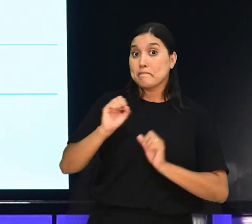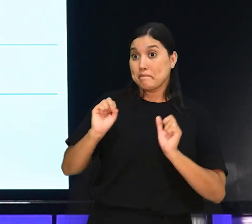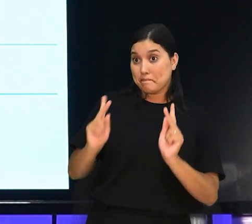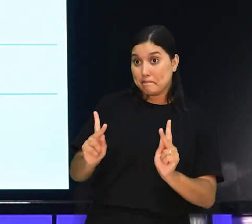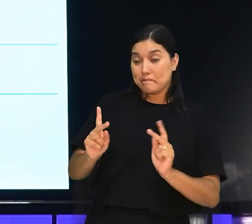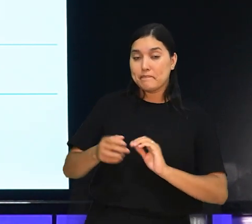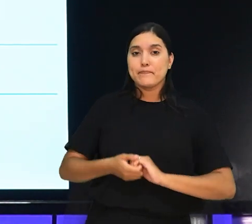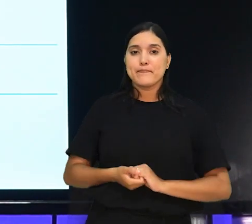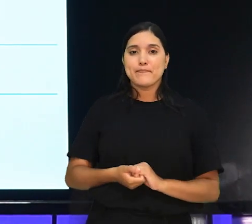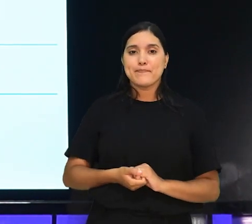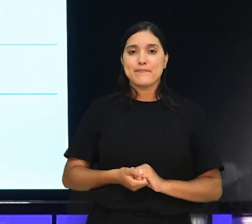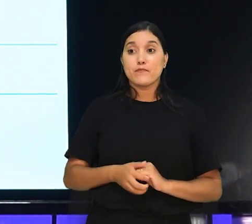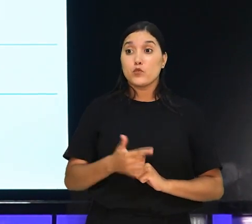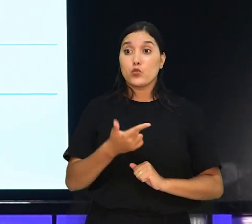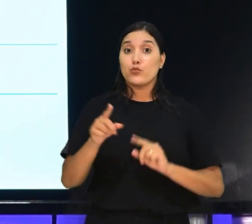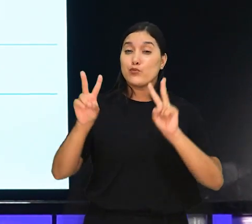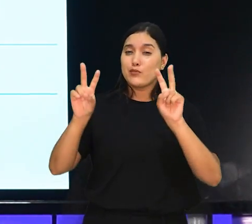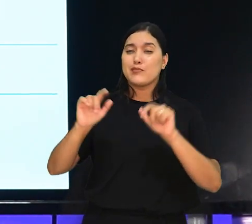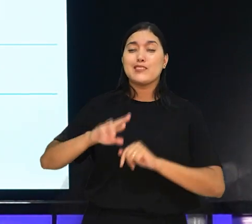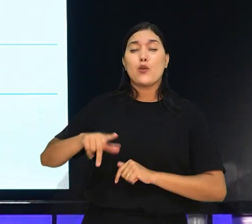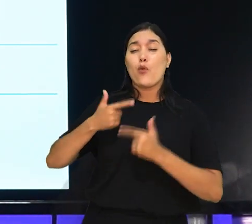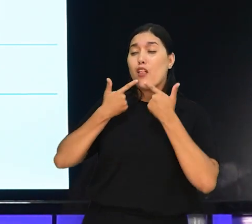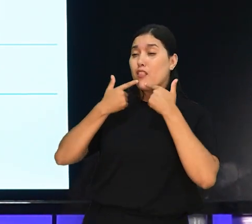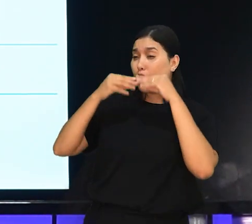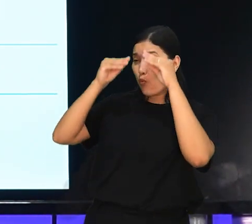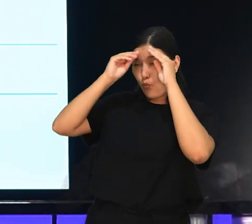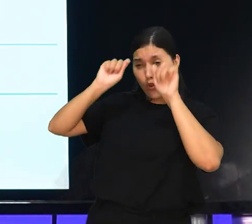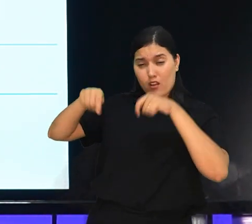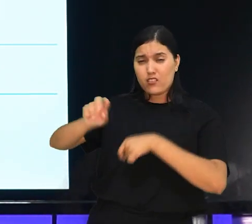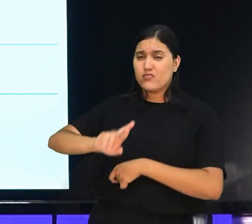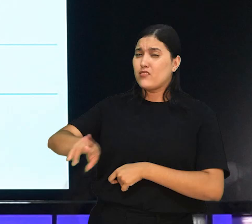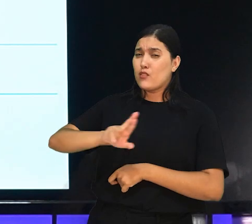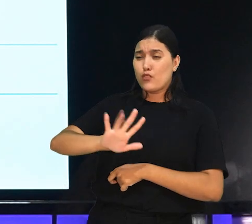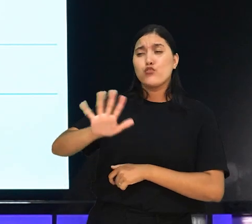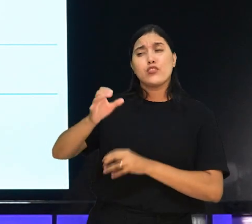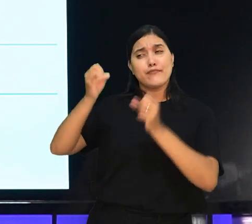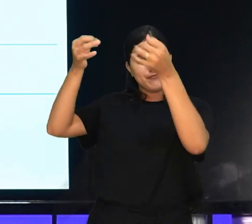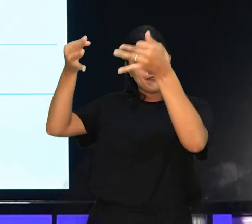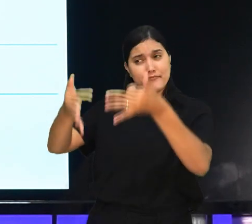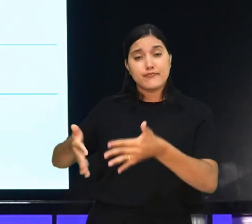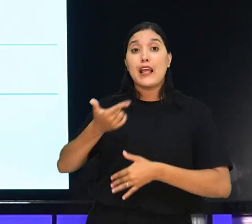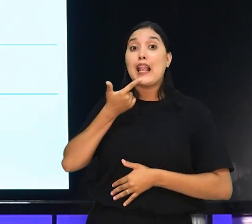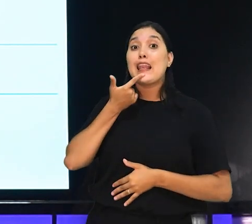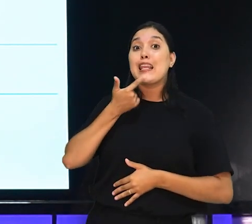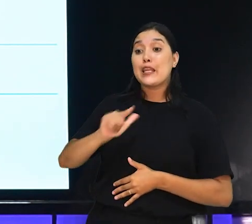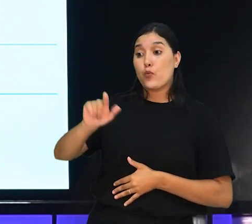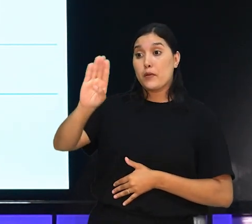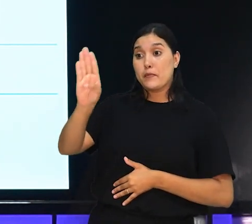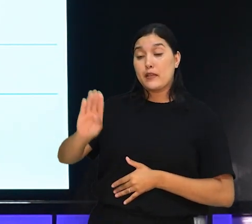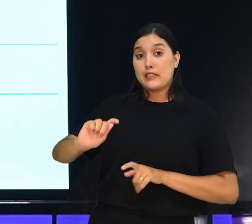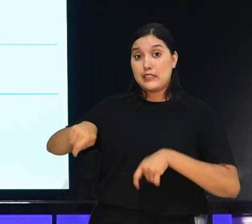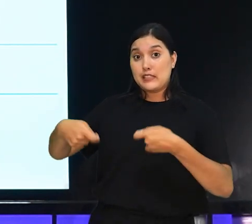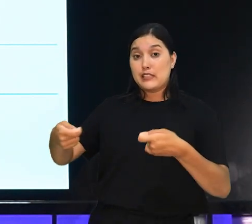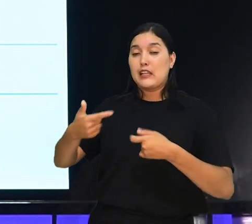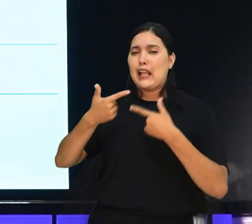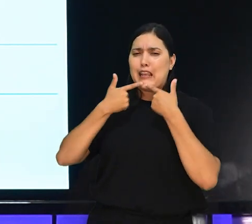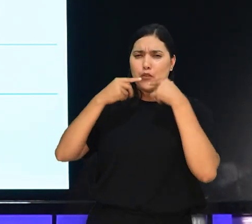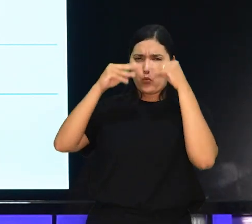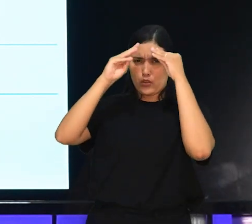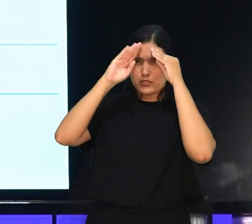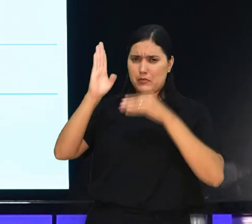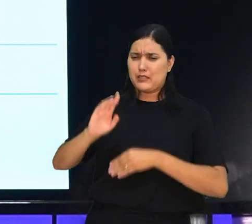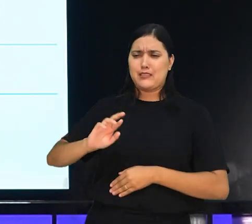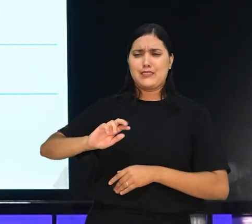oralizados, tá? Outra questão também, não é linguagem de sinais, como eu já expliquei, e